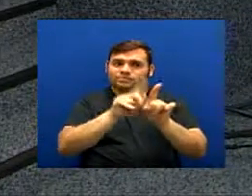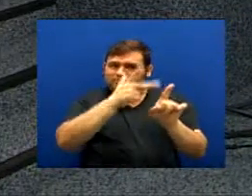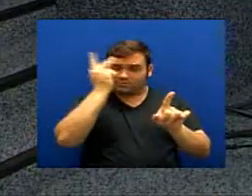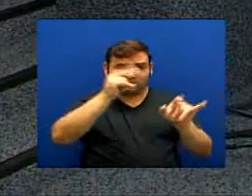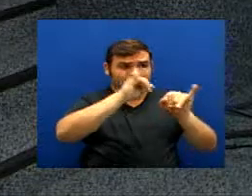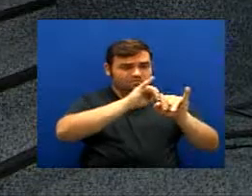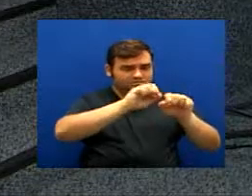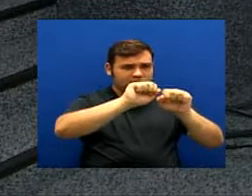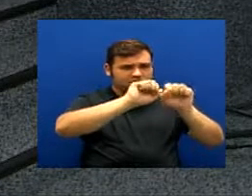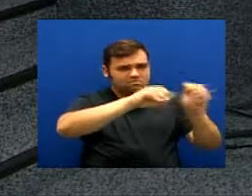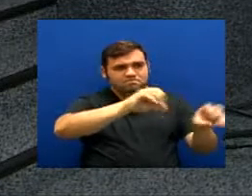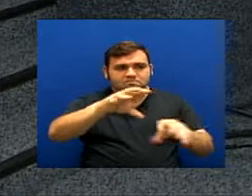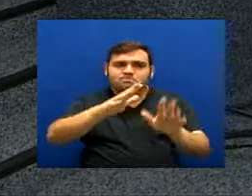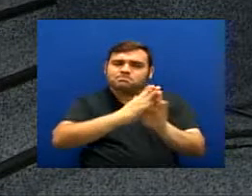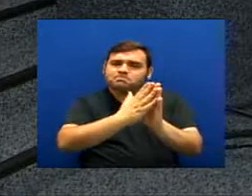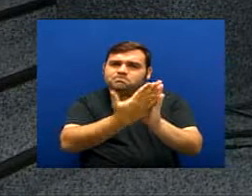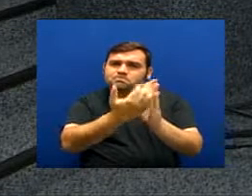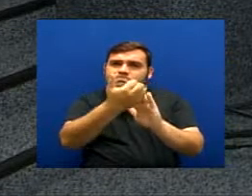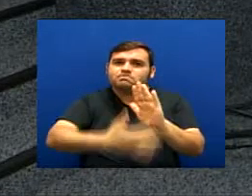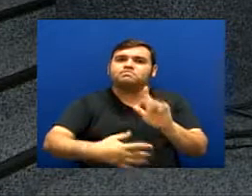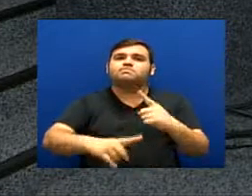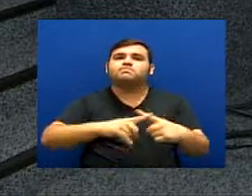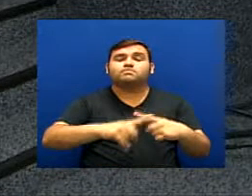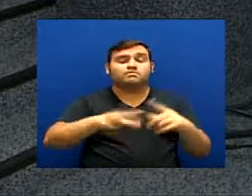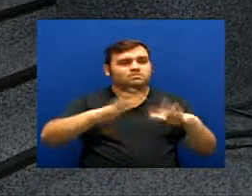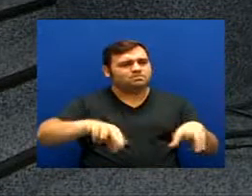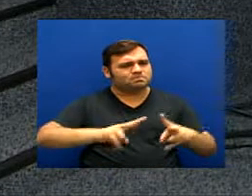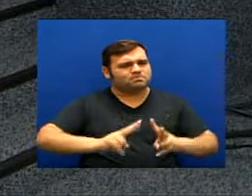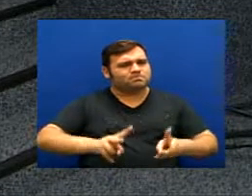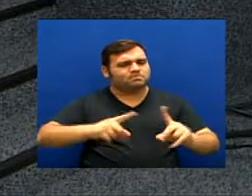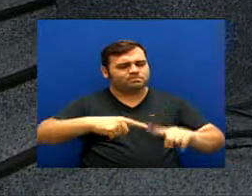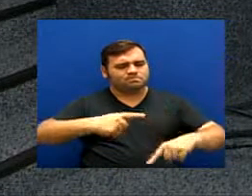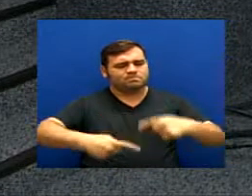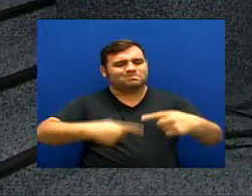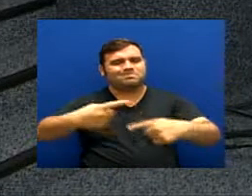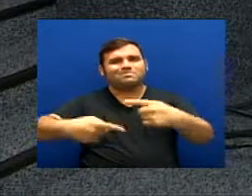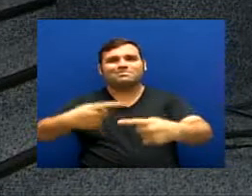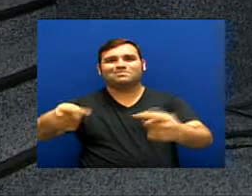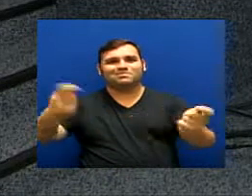por iniciativa do mesmo parlamentar, Câmara Municipal de Sorocaba,